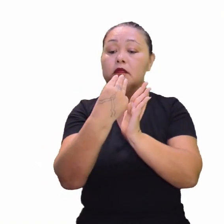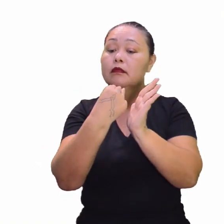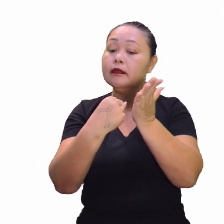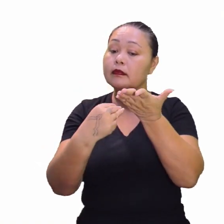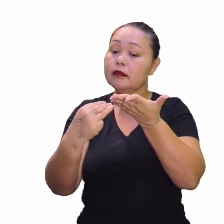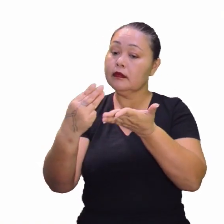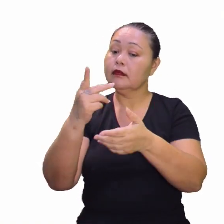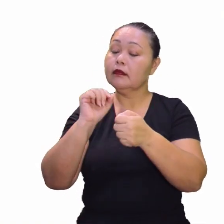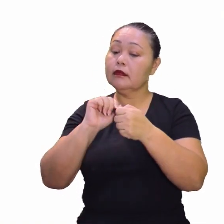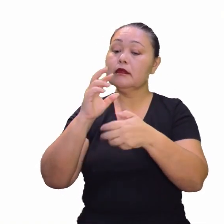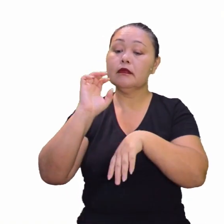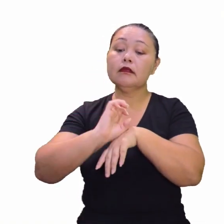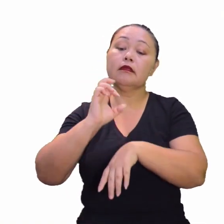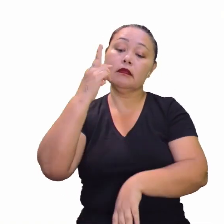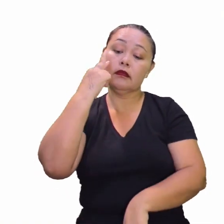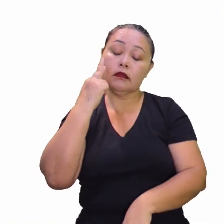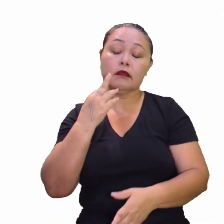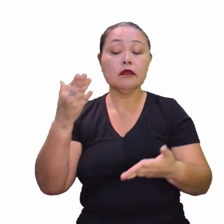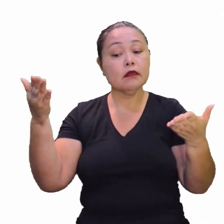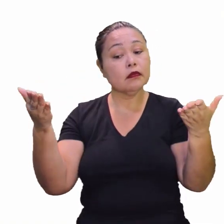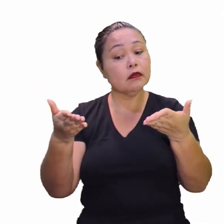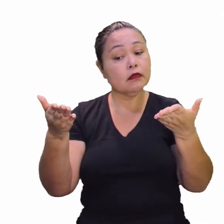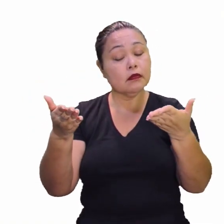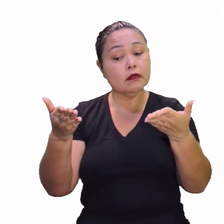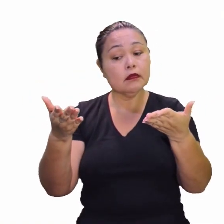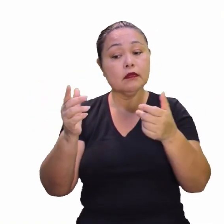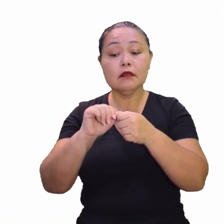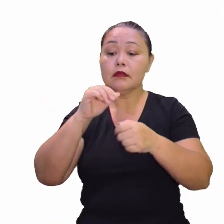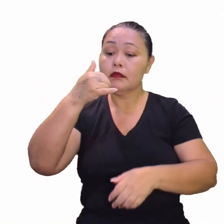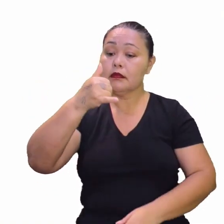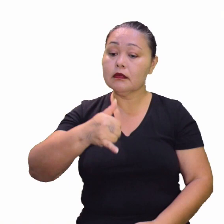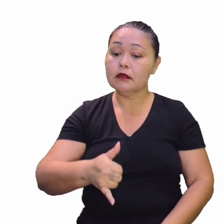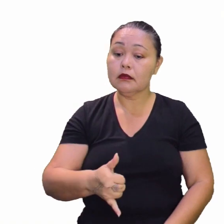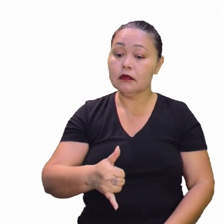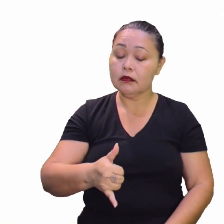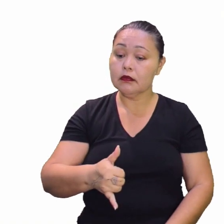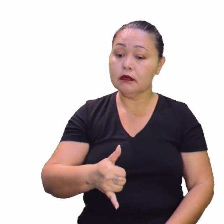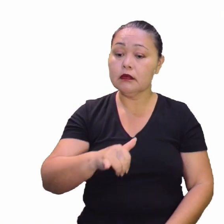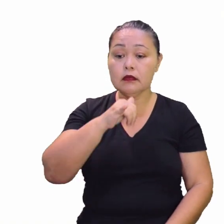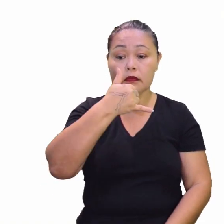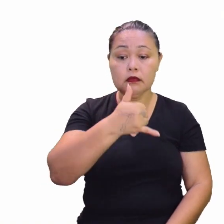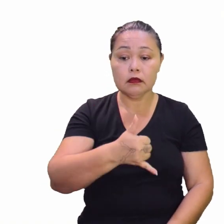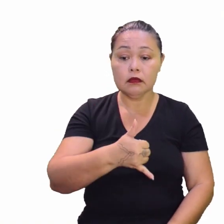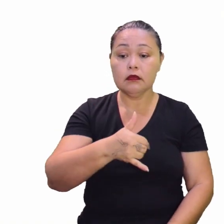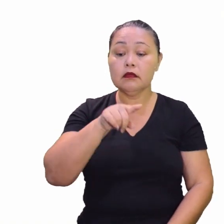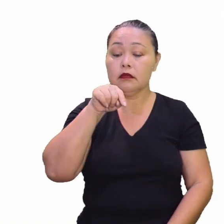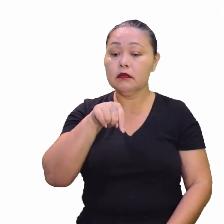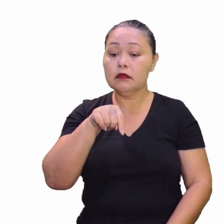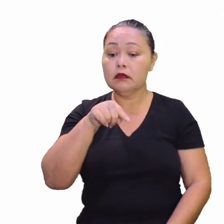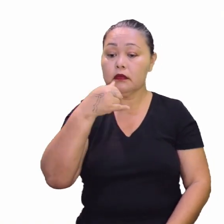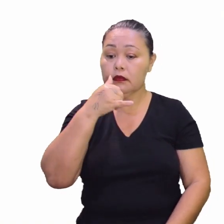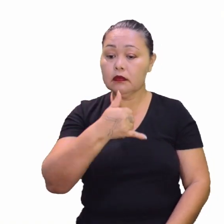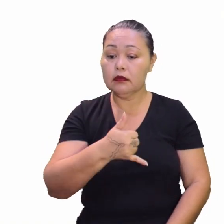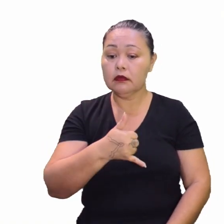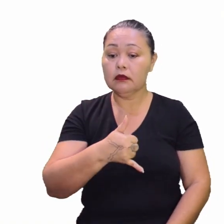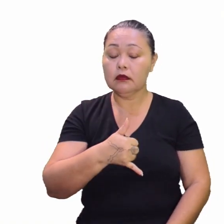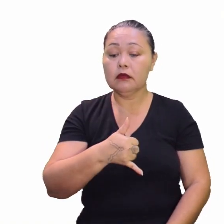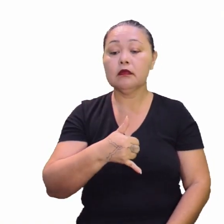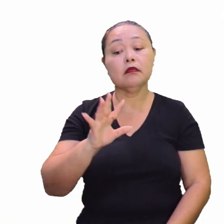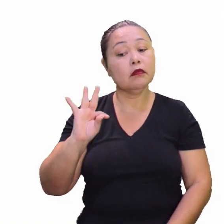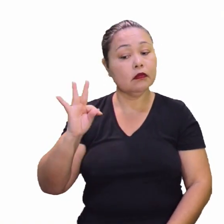Rondônia. Beleza? E agora eu vou falar da eletricidade. Eletricidade, Rogério,